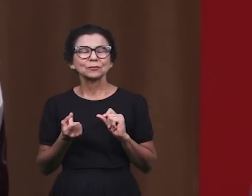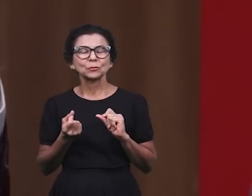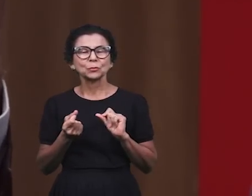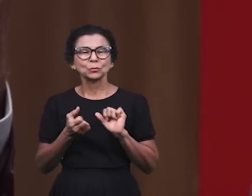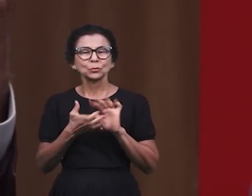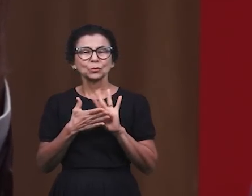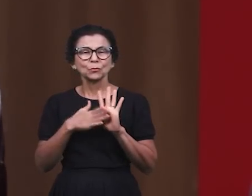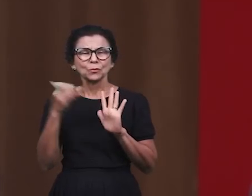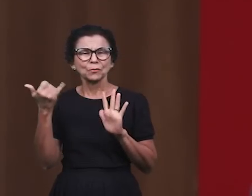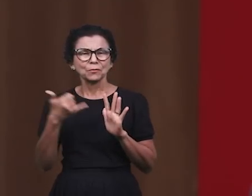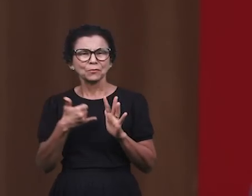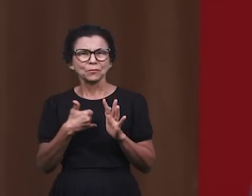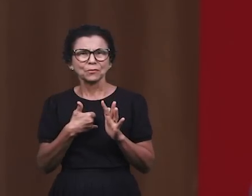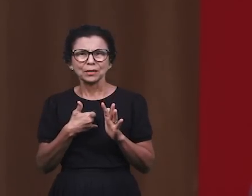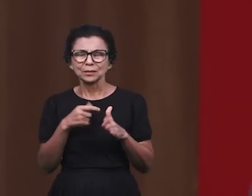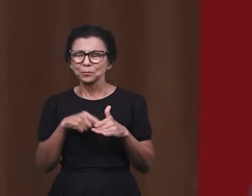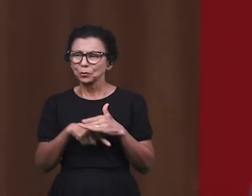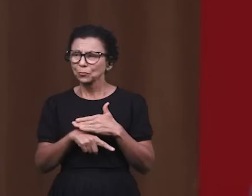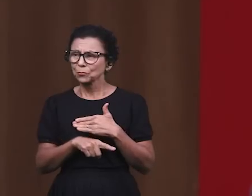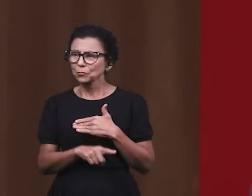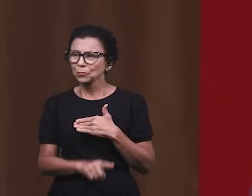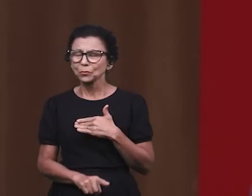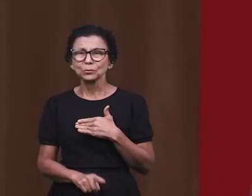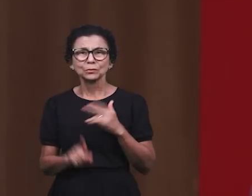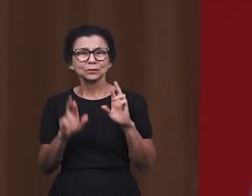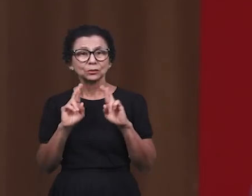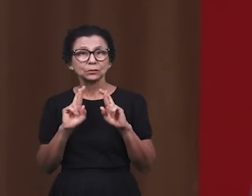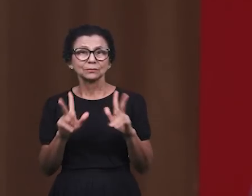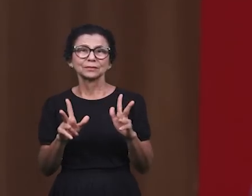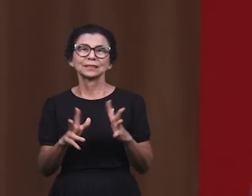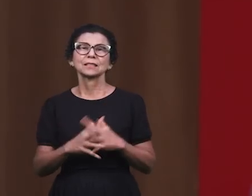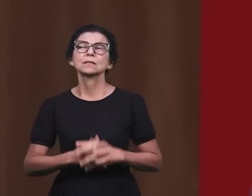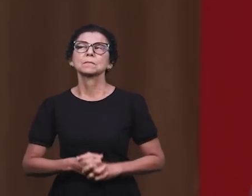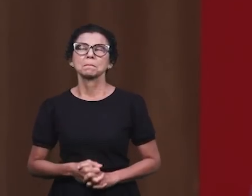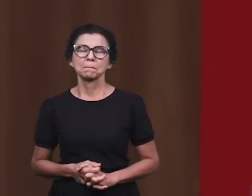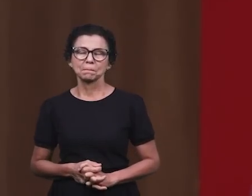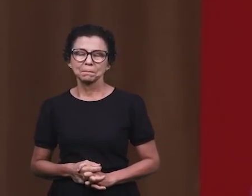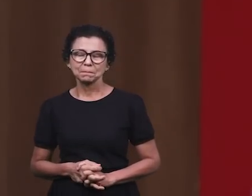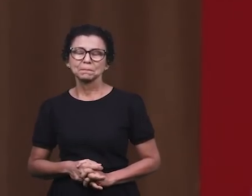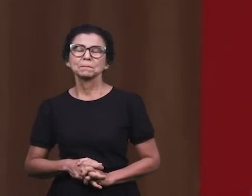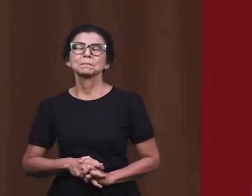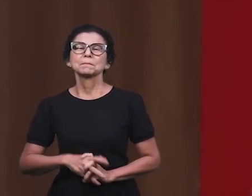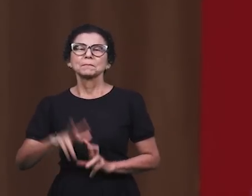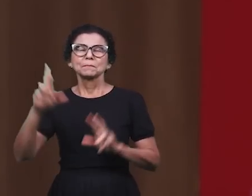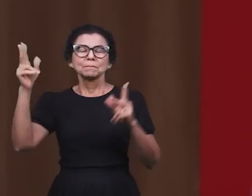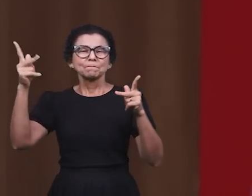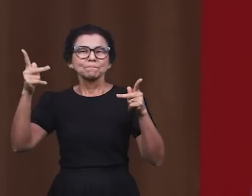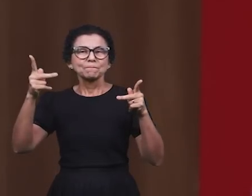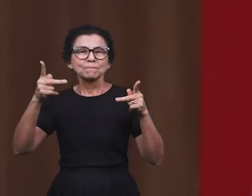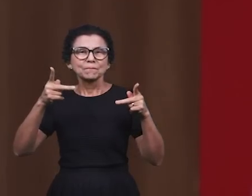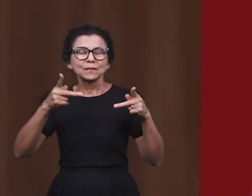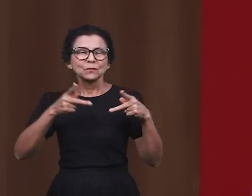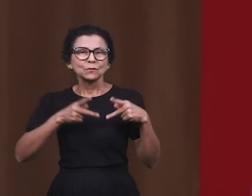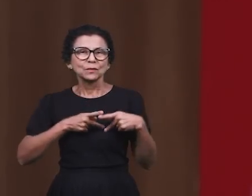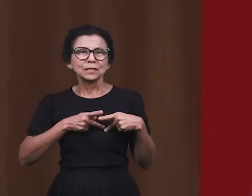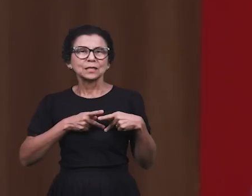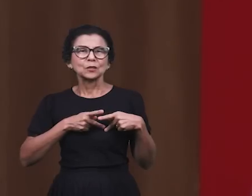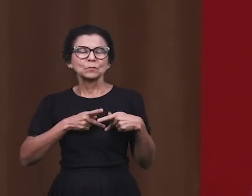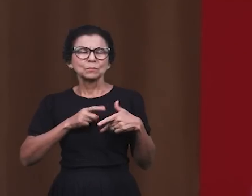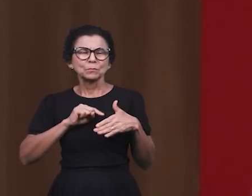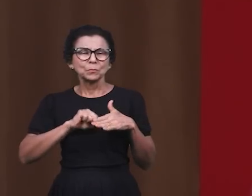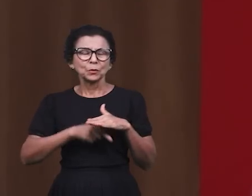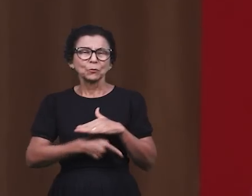palavra, o que ele está dizendo para você. É muito diferente, né? E ali o Senhor me visitou de uma forma assim,